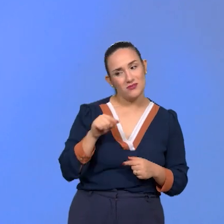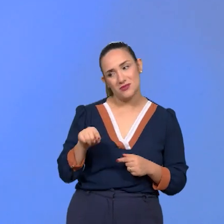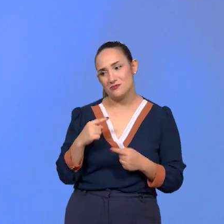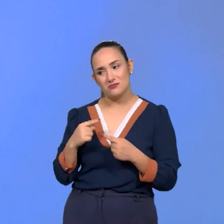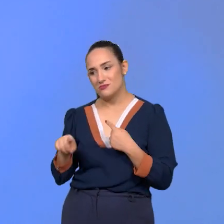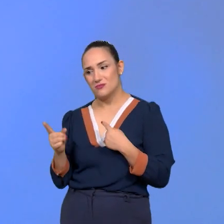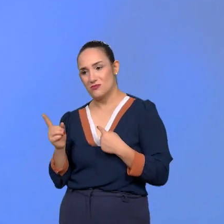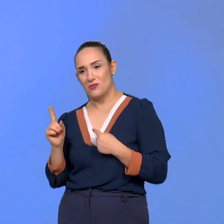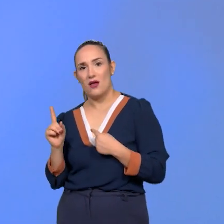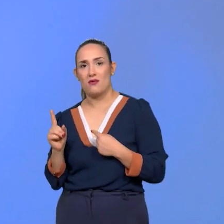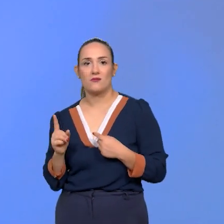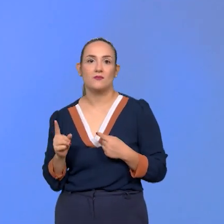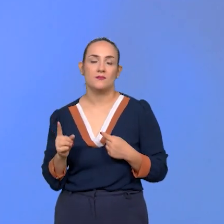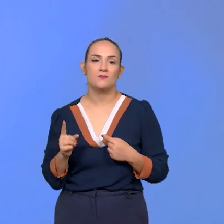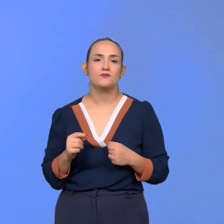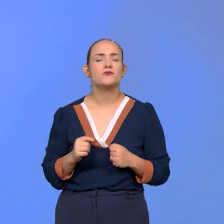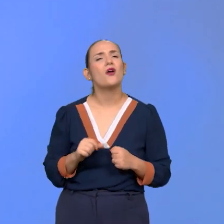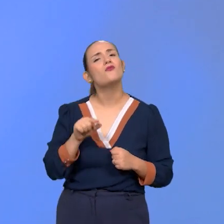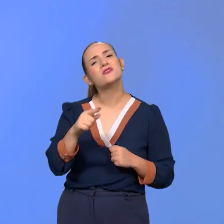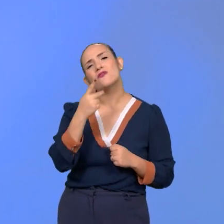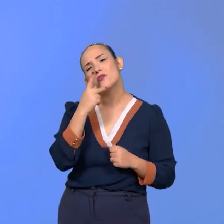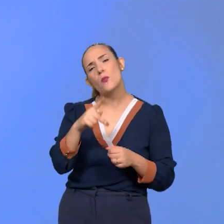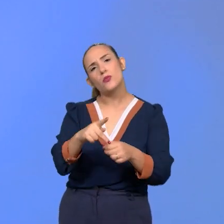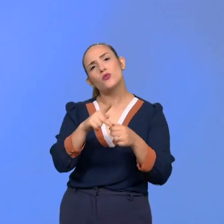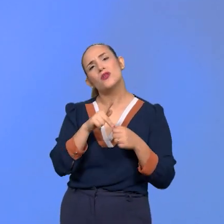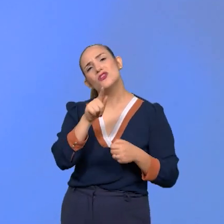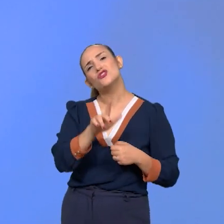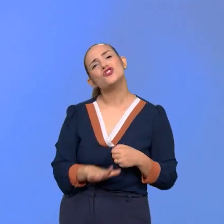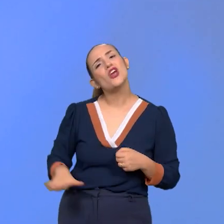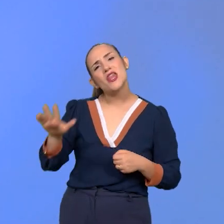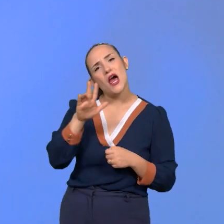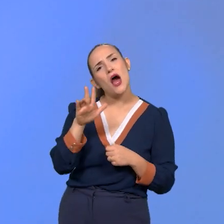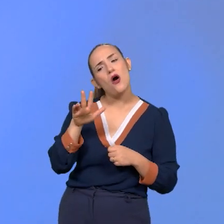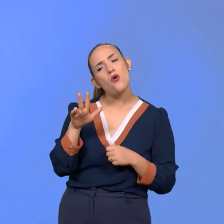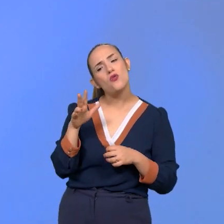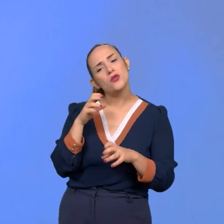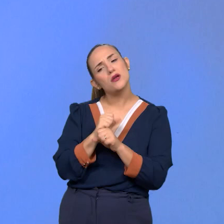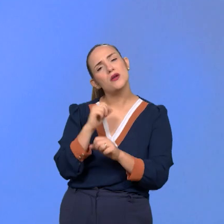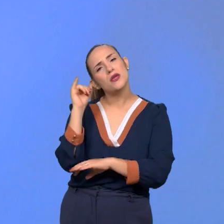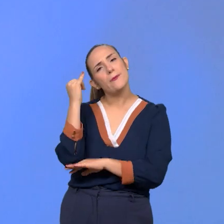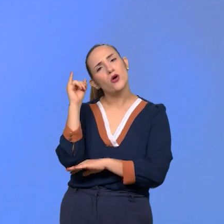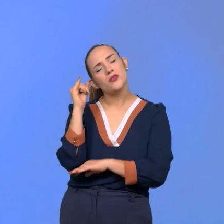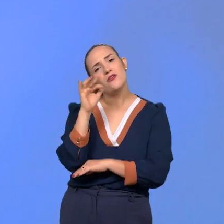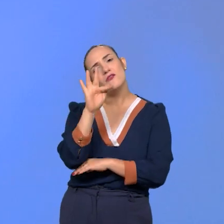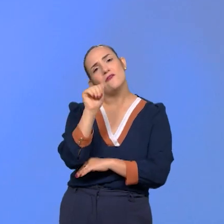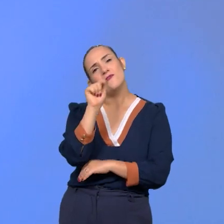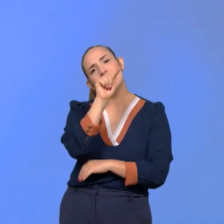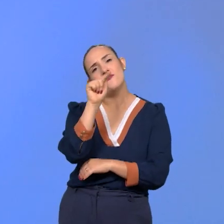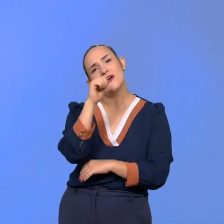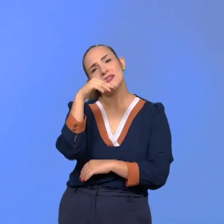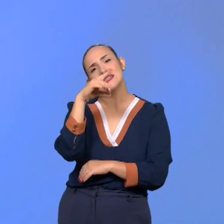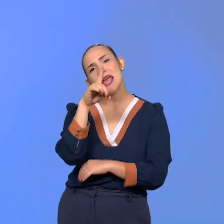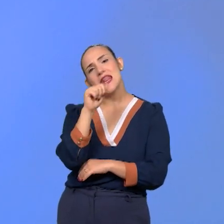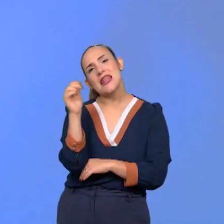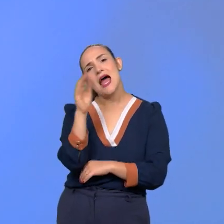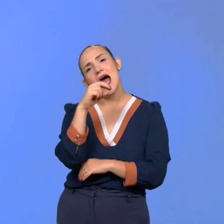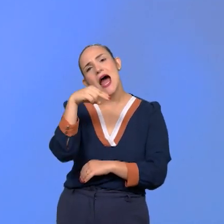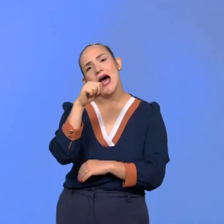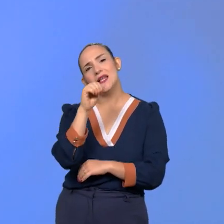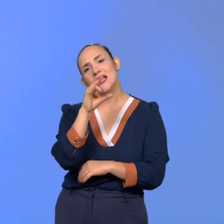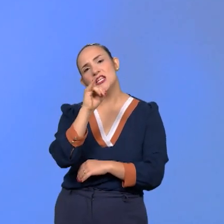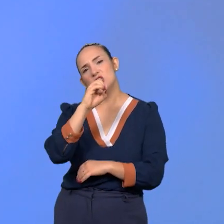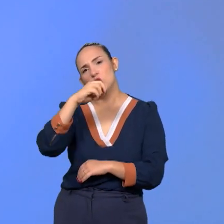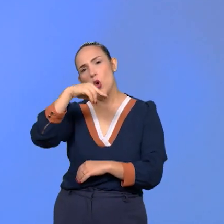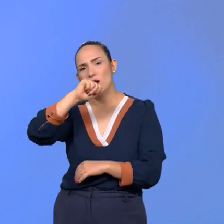Procuradoria Geral da Fazenda Nacional que é a responsável por fazer a cobrança judicial desses tributos né Você imagina que eles vão eh